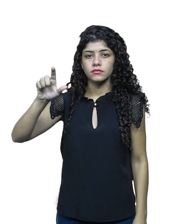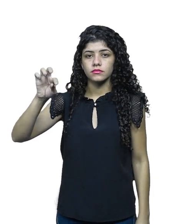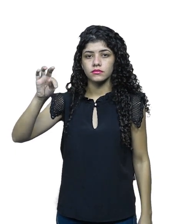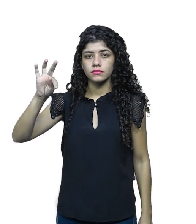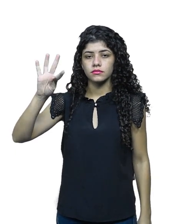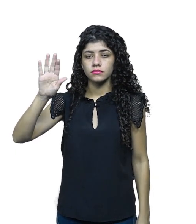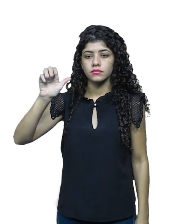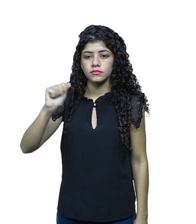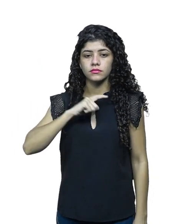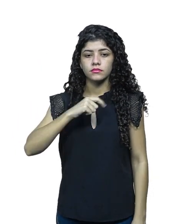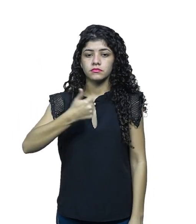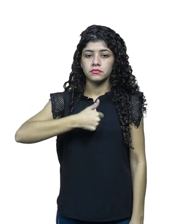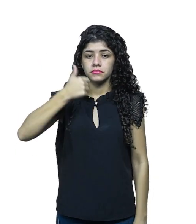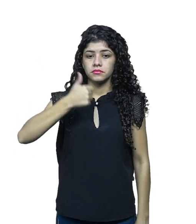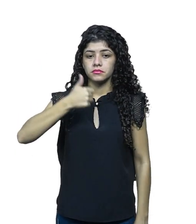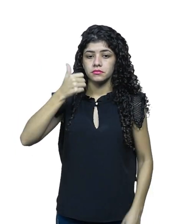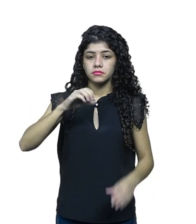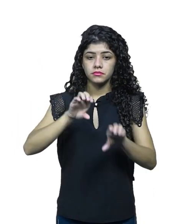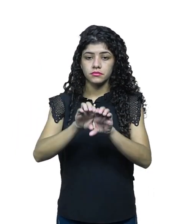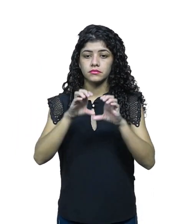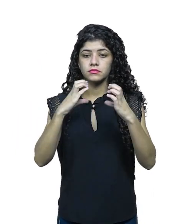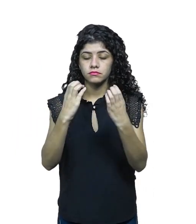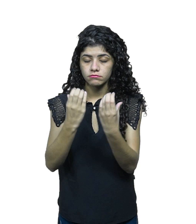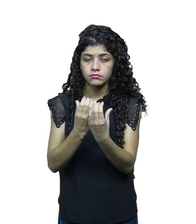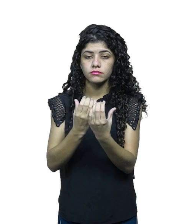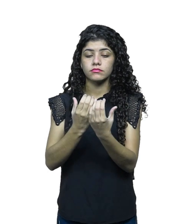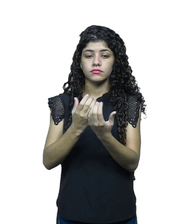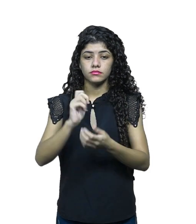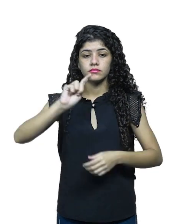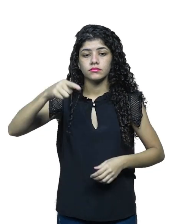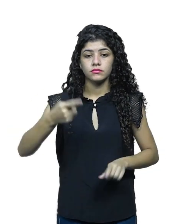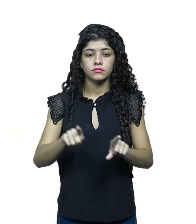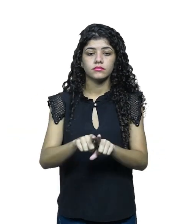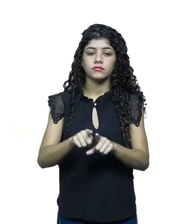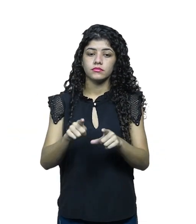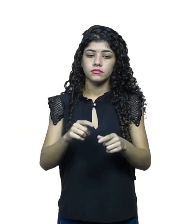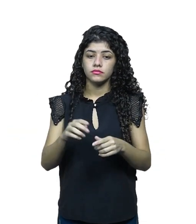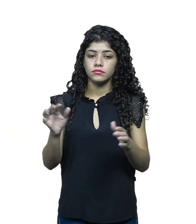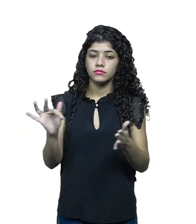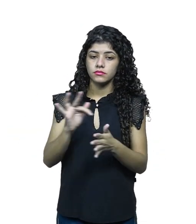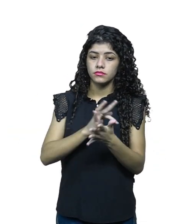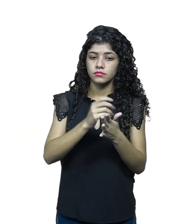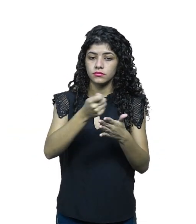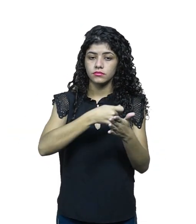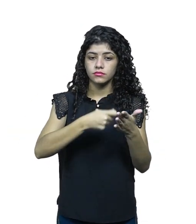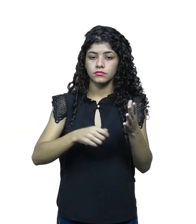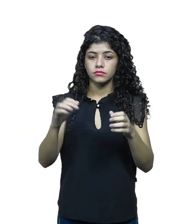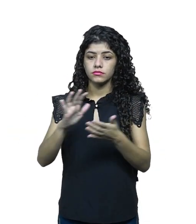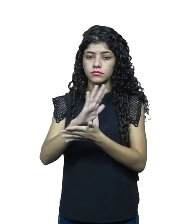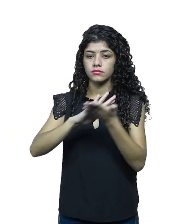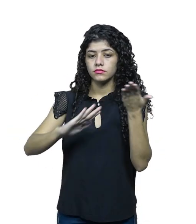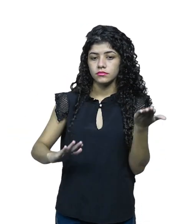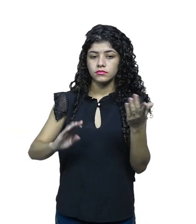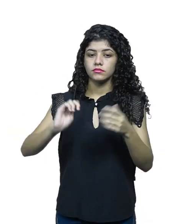Primeiro, o congresso científico no Clube de Astronomia. Depois, planejando a viagem, mostrando os exploradores e os